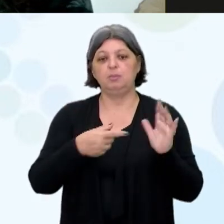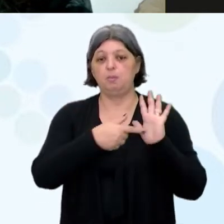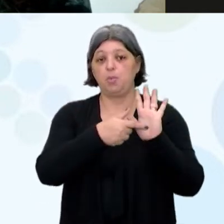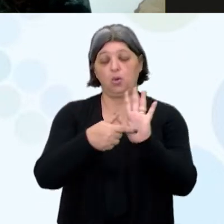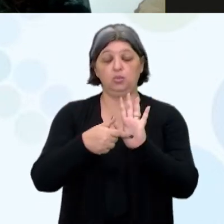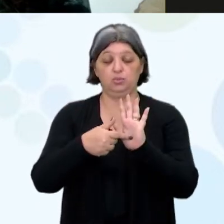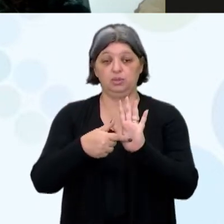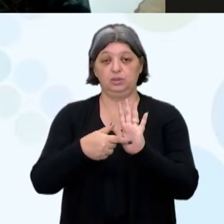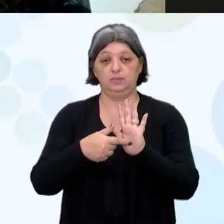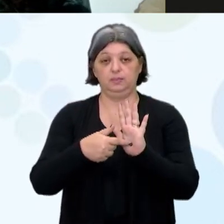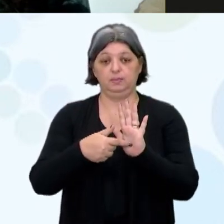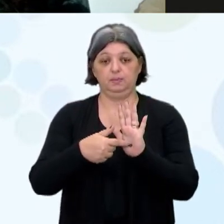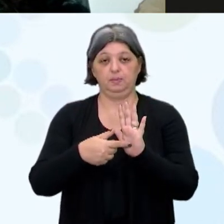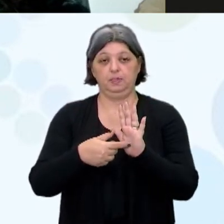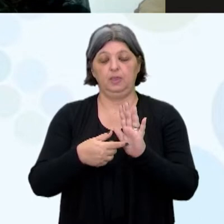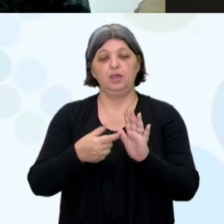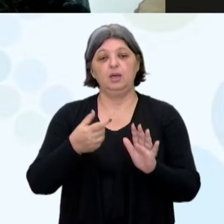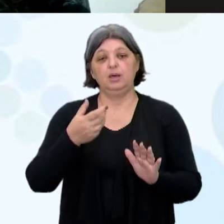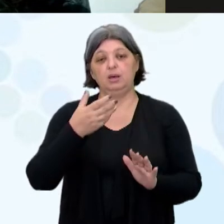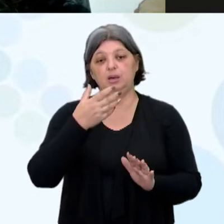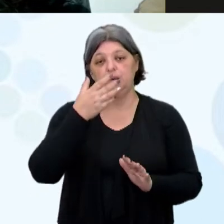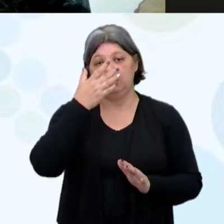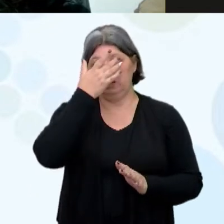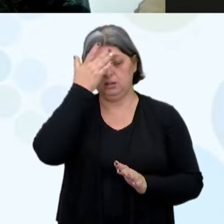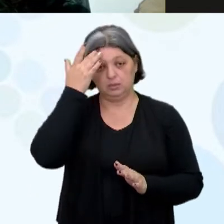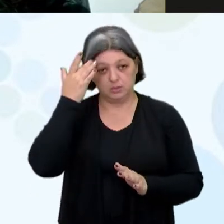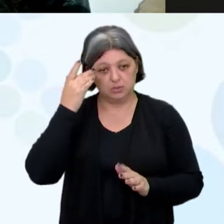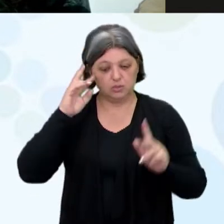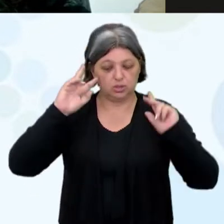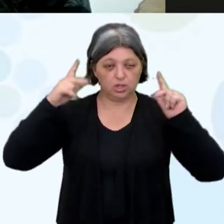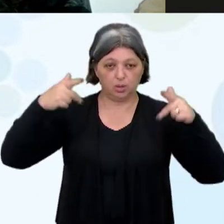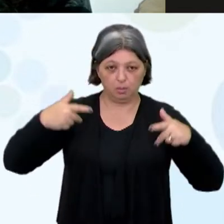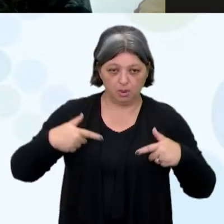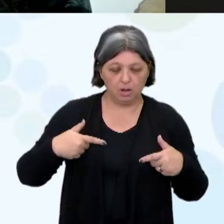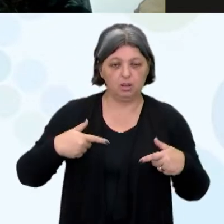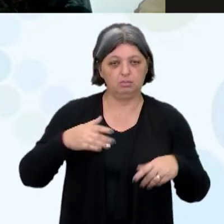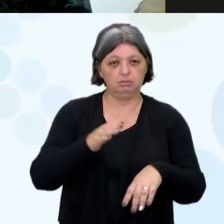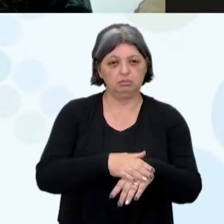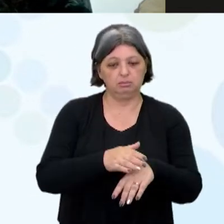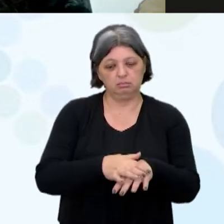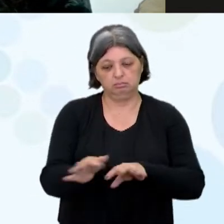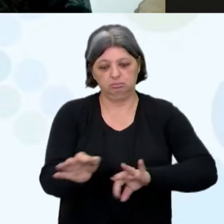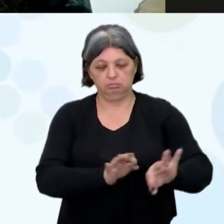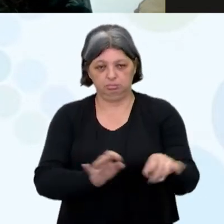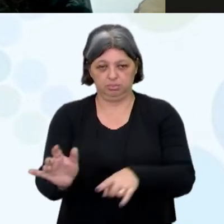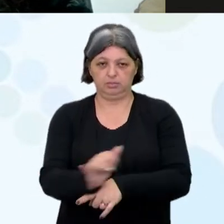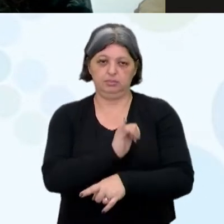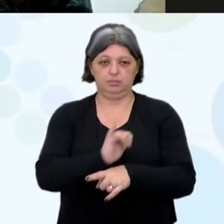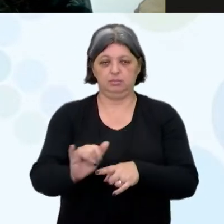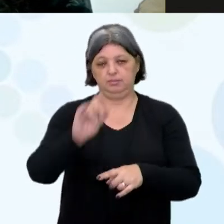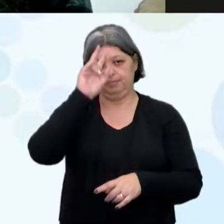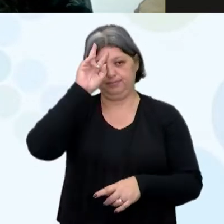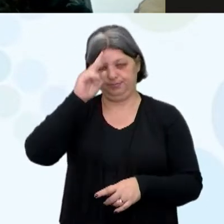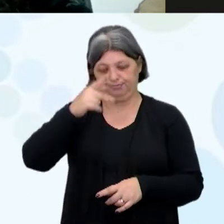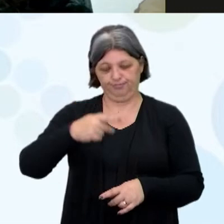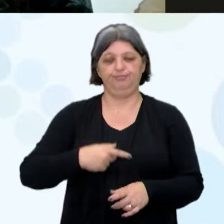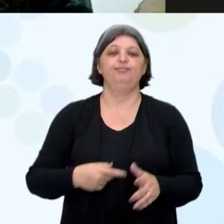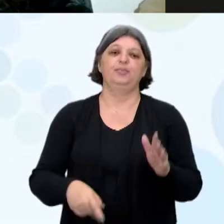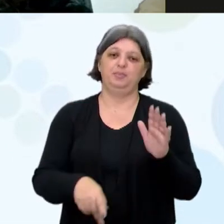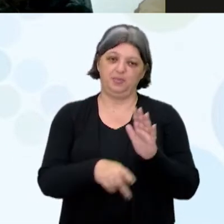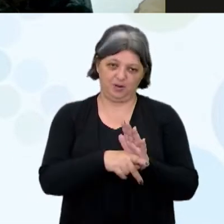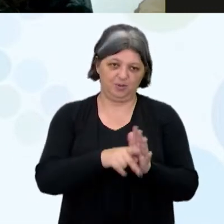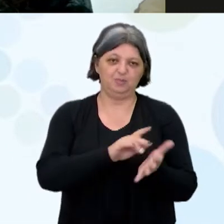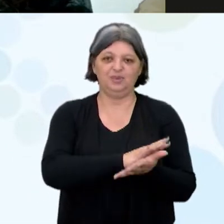isso. O homem fazendo o caminho, ou seja, criando meios para a própria extinção. É o tiro no pé que a